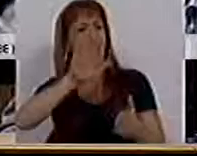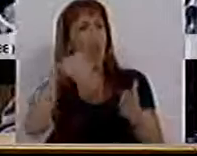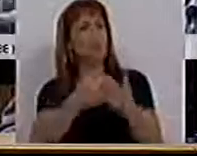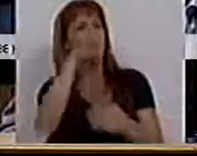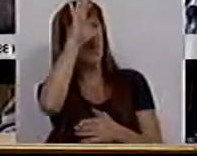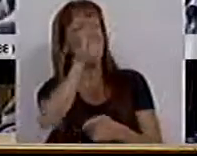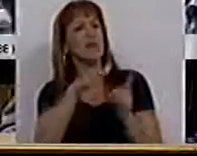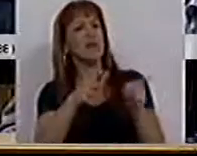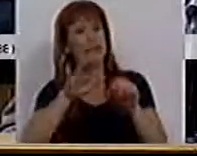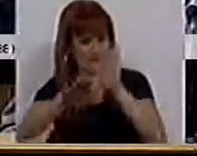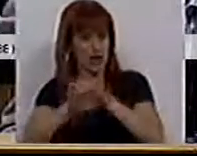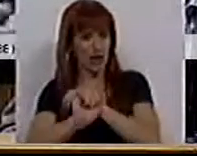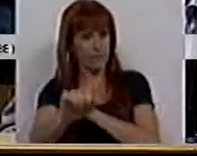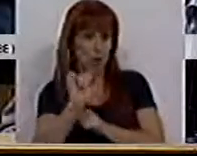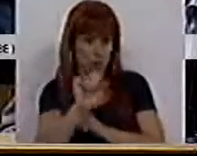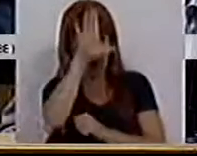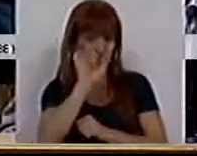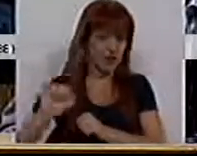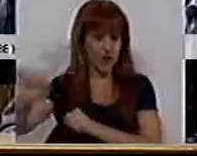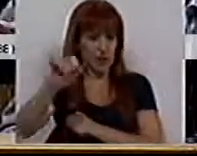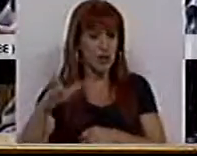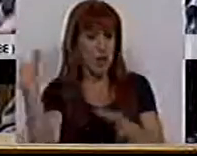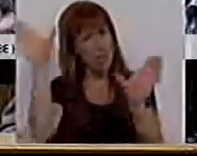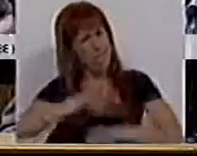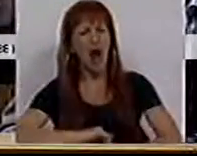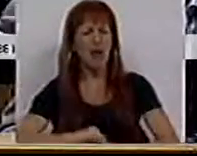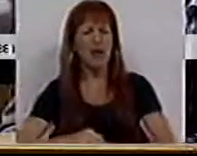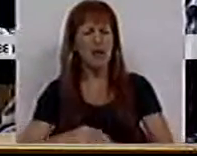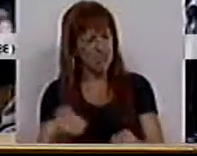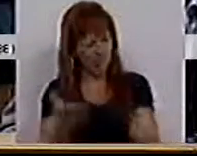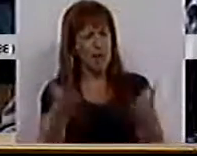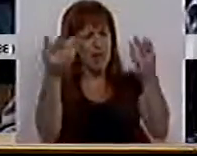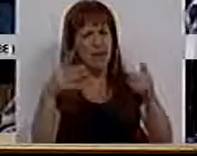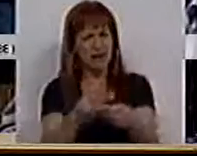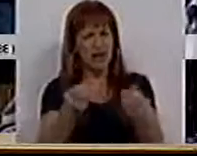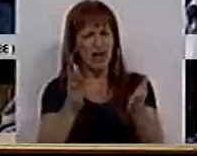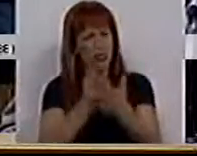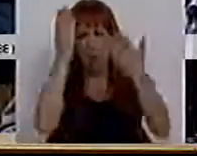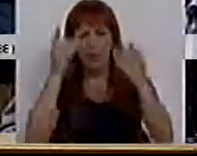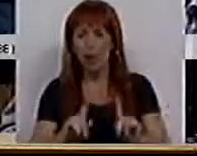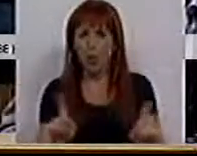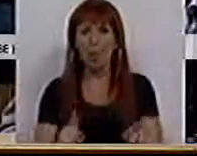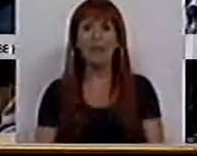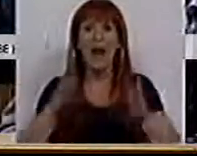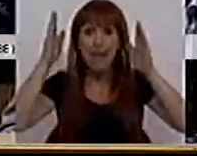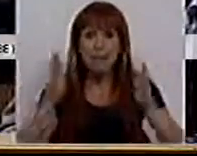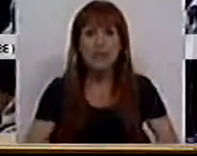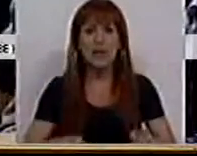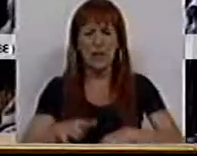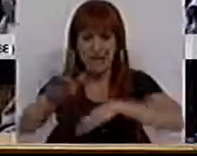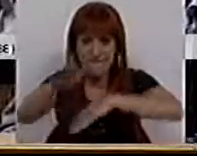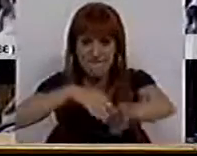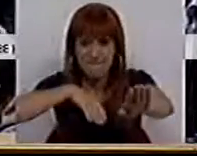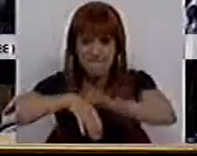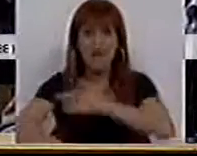proponham ao Governo de direita, ao seu Governo, que tenha mais dinâmica nesta matéria. É preciso